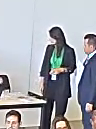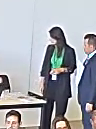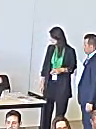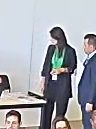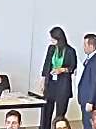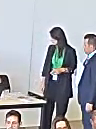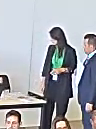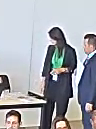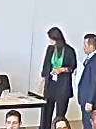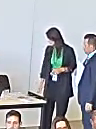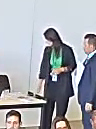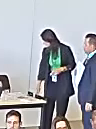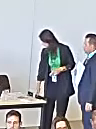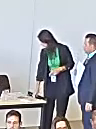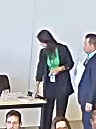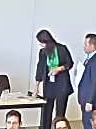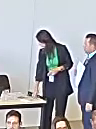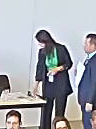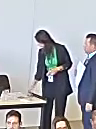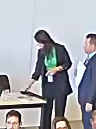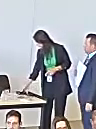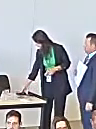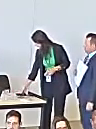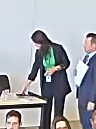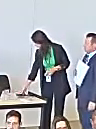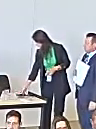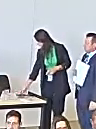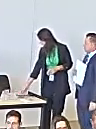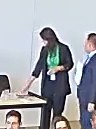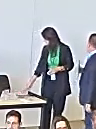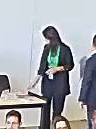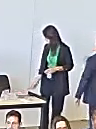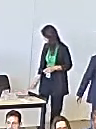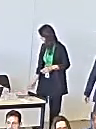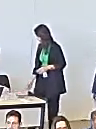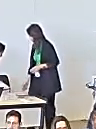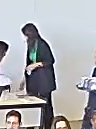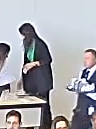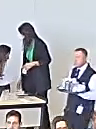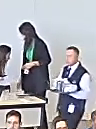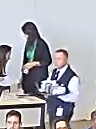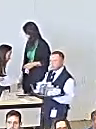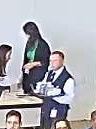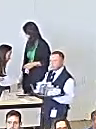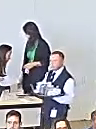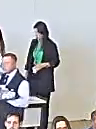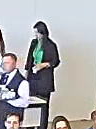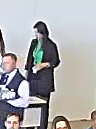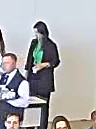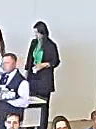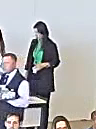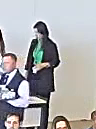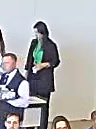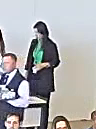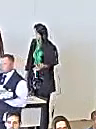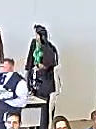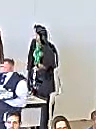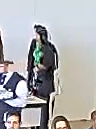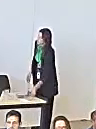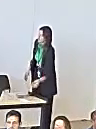dos direitos das pessoas com necessidade. Quero dizer que, como pai de